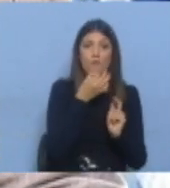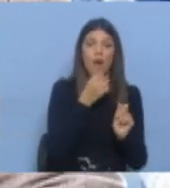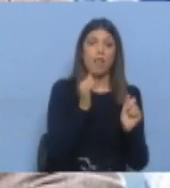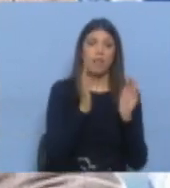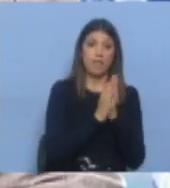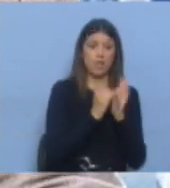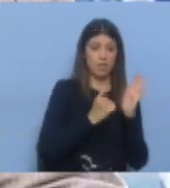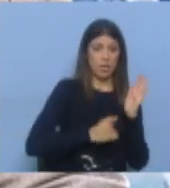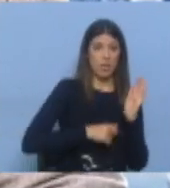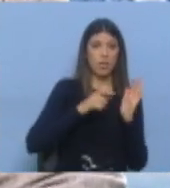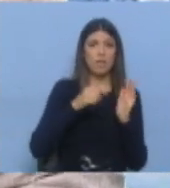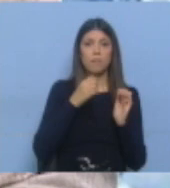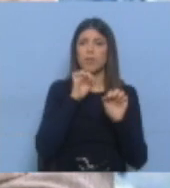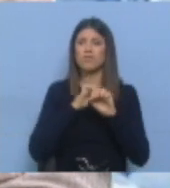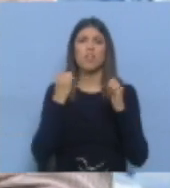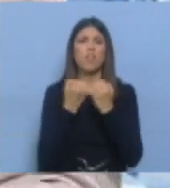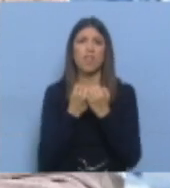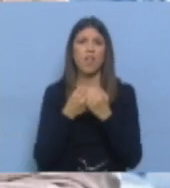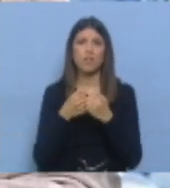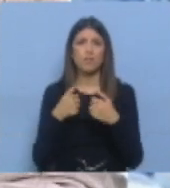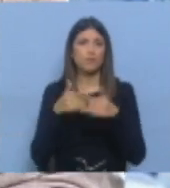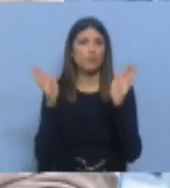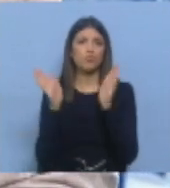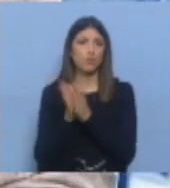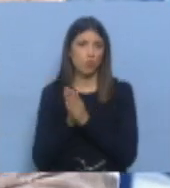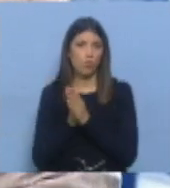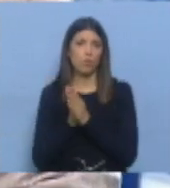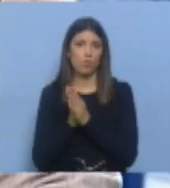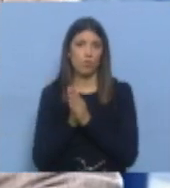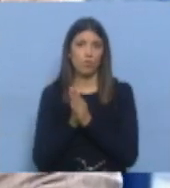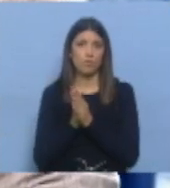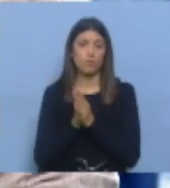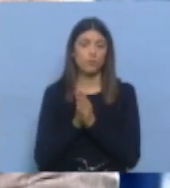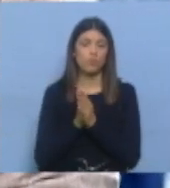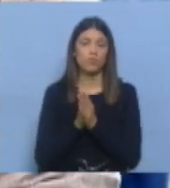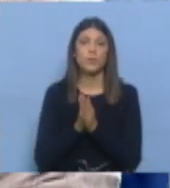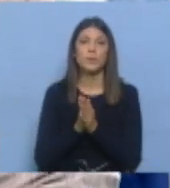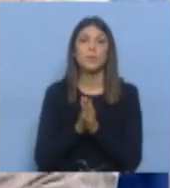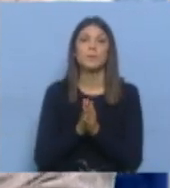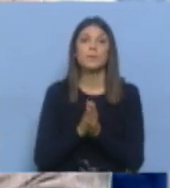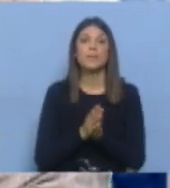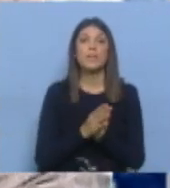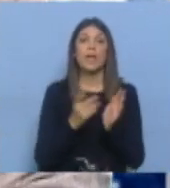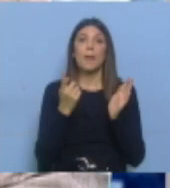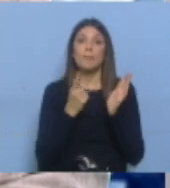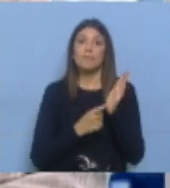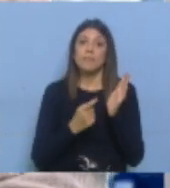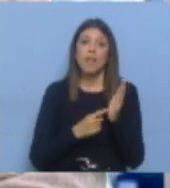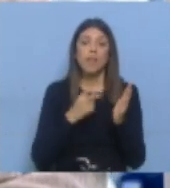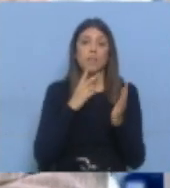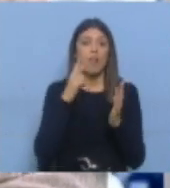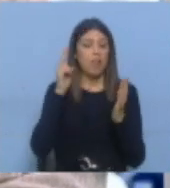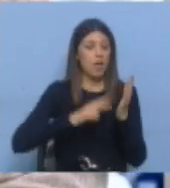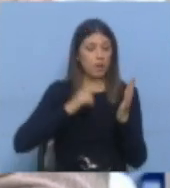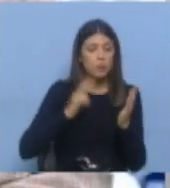questiona, é incómodo, ainda hoje precisa de muitas leituras e muito debate,